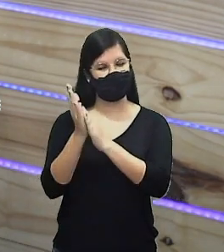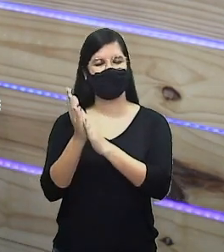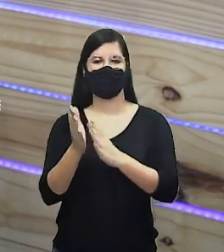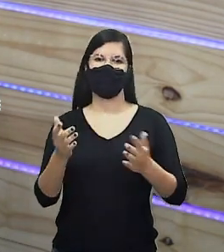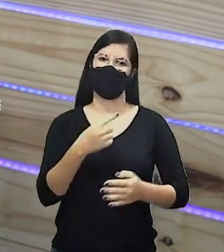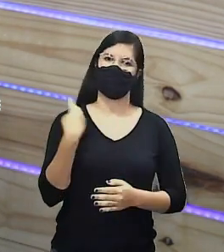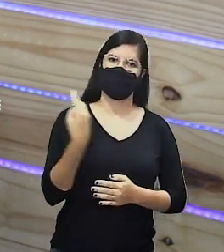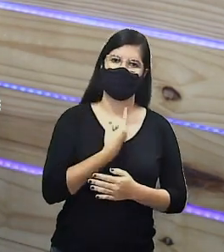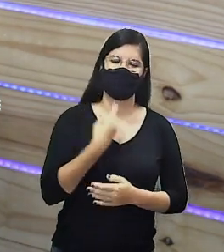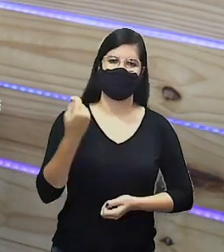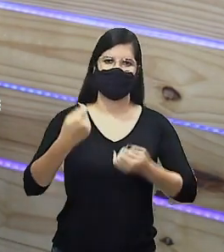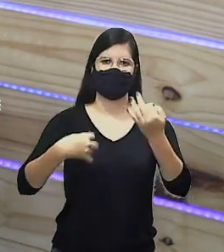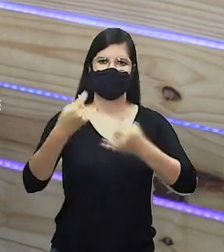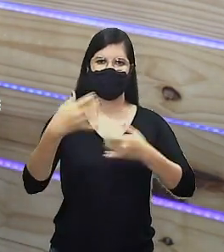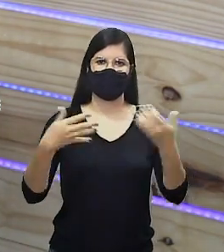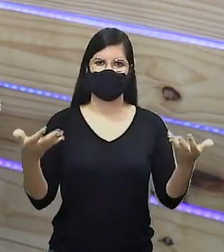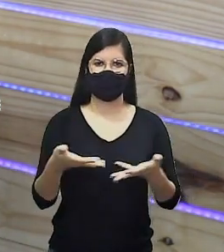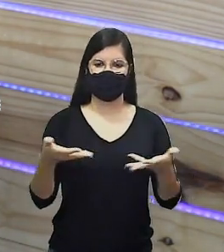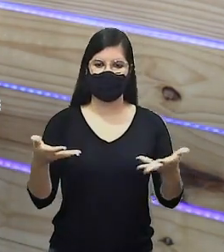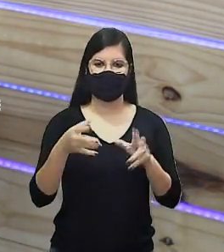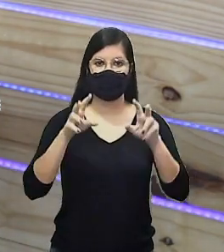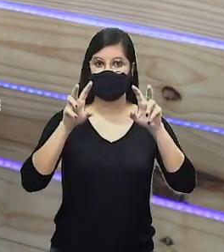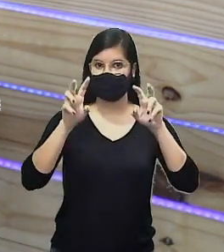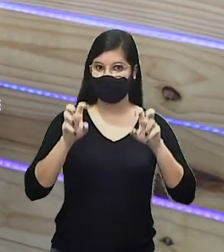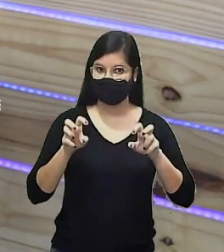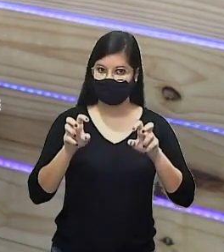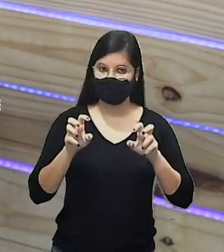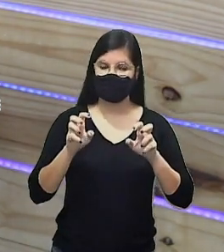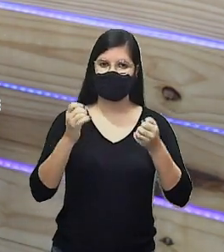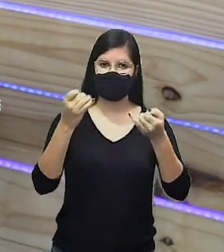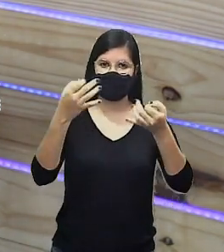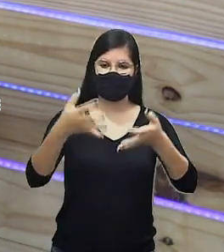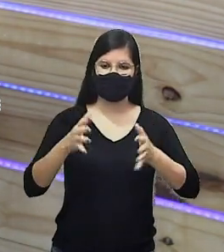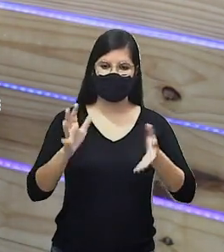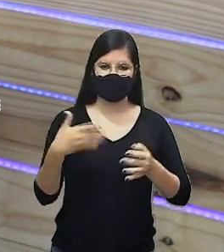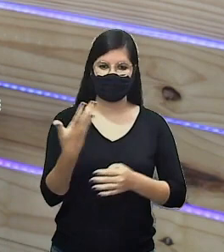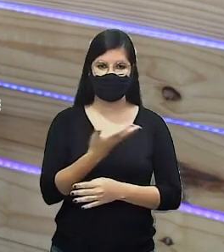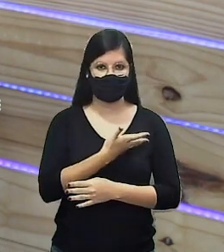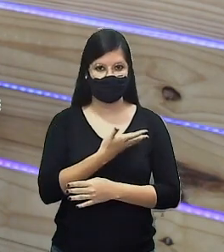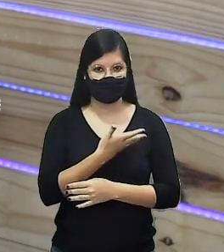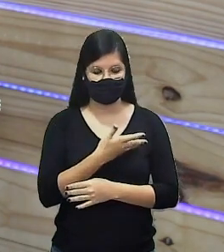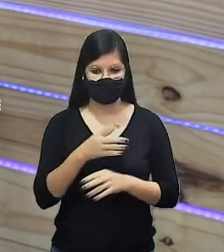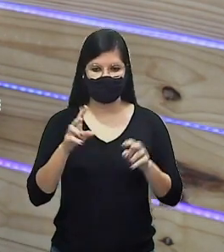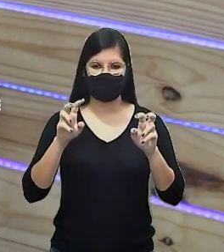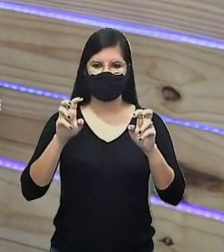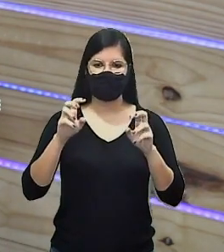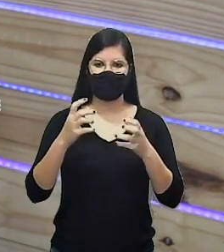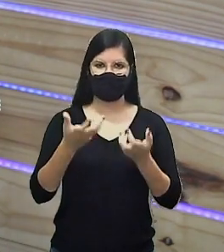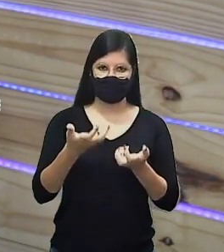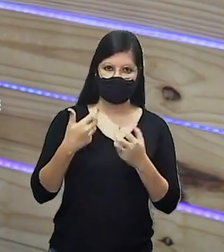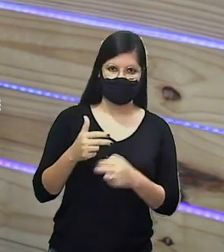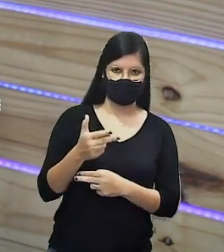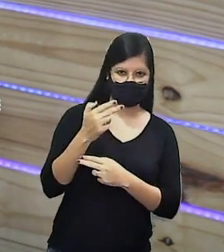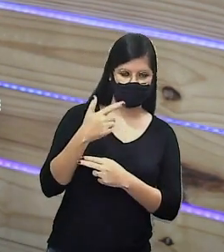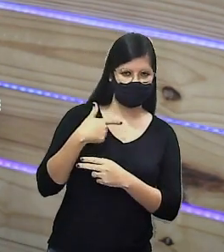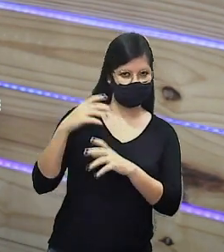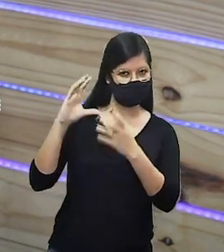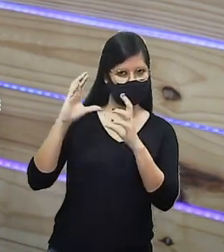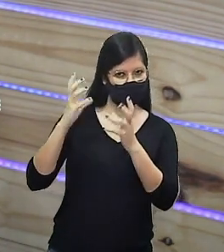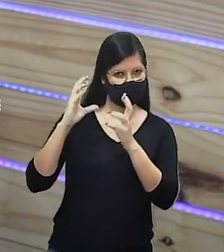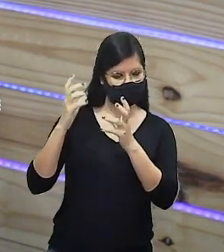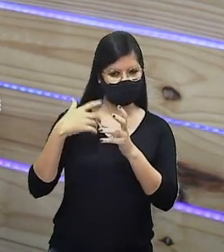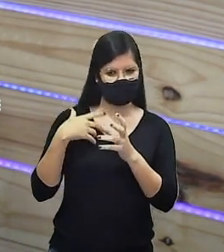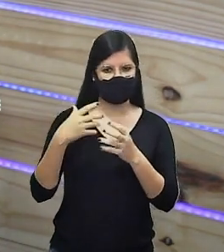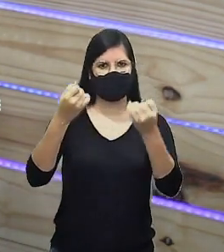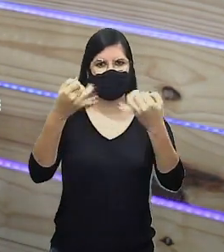gente vai falar um pouco sobre o que já foi dito aqui pelo meu amigo, pelo título, Onde Queres Revólver, Sou Coqueiro. A gente vai falar sobre